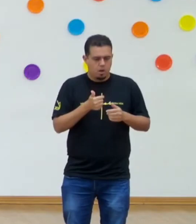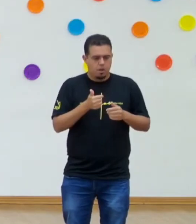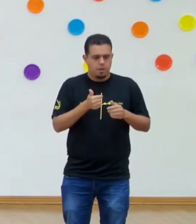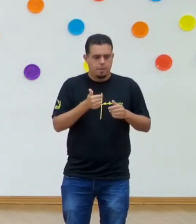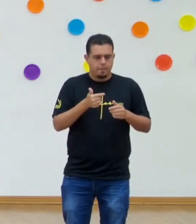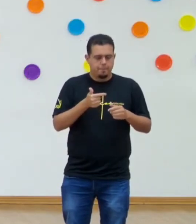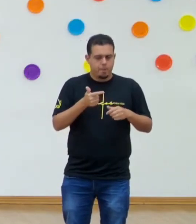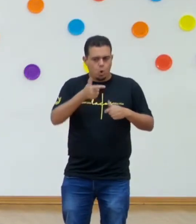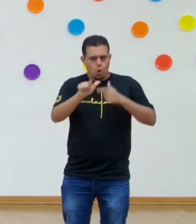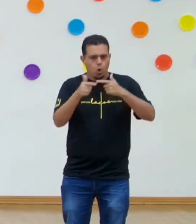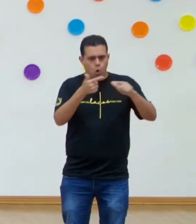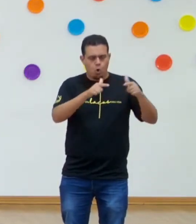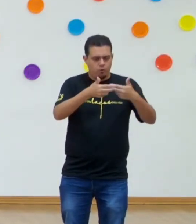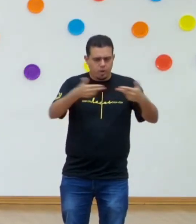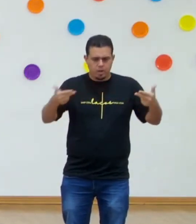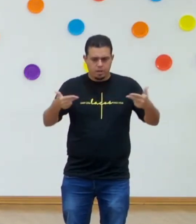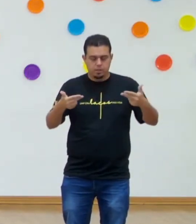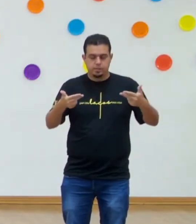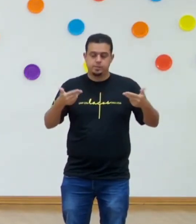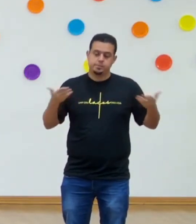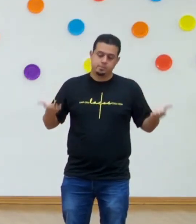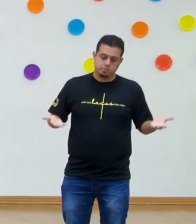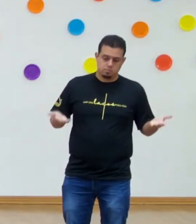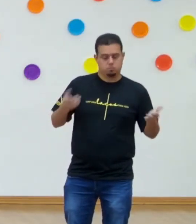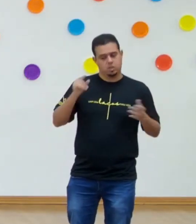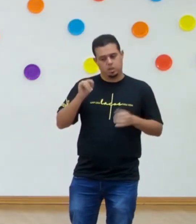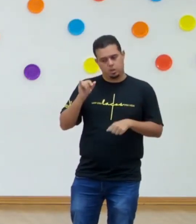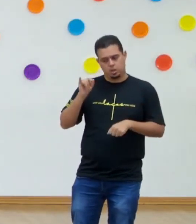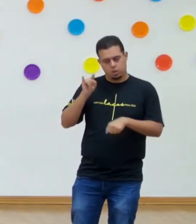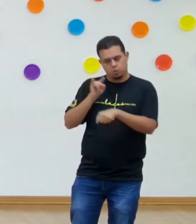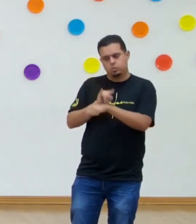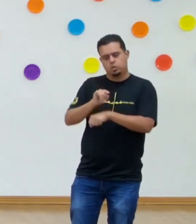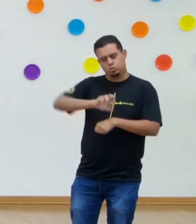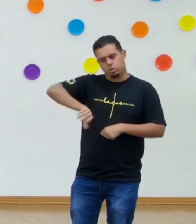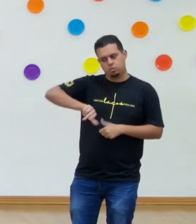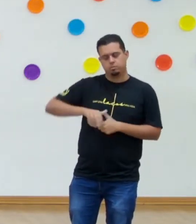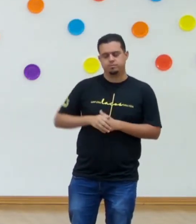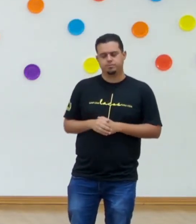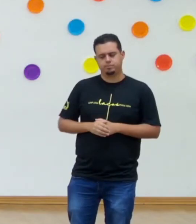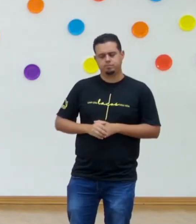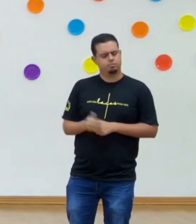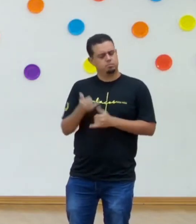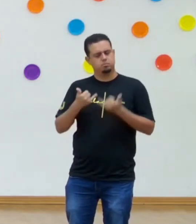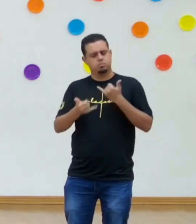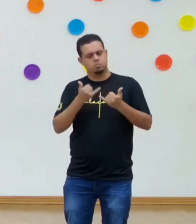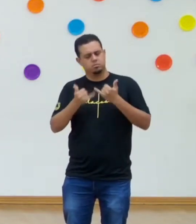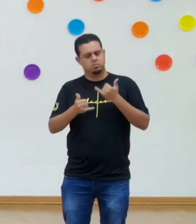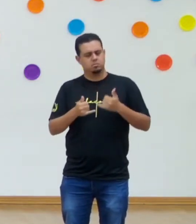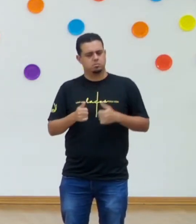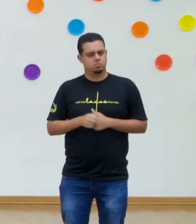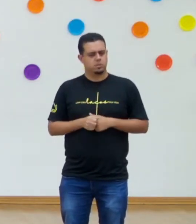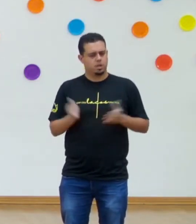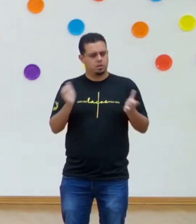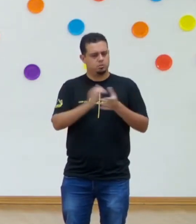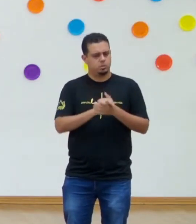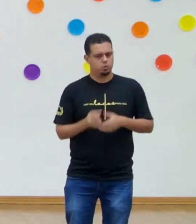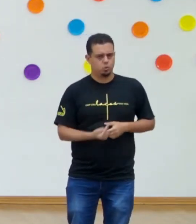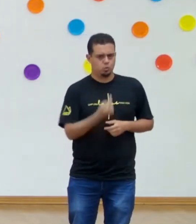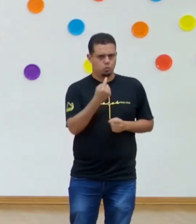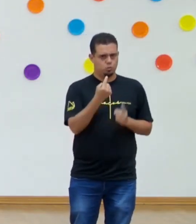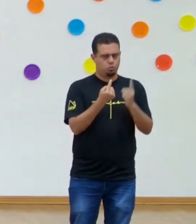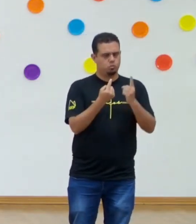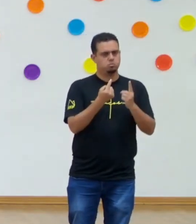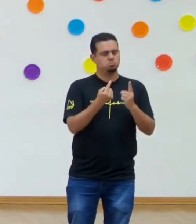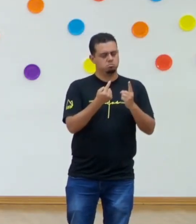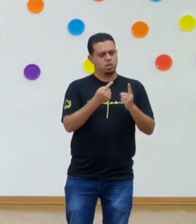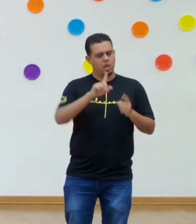dizem que já não é adultério. Parece mesmo que a monogamia era o desejo de Deus, pois